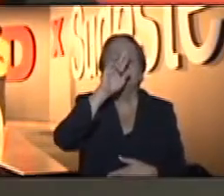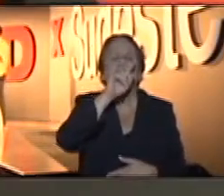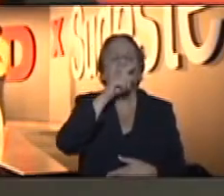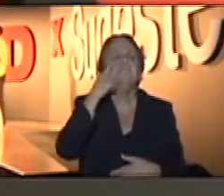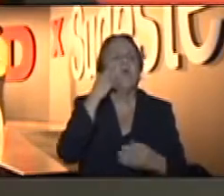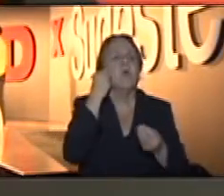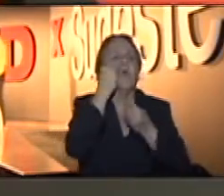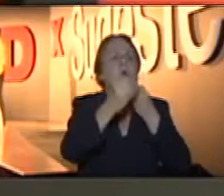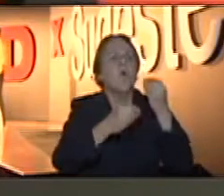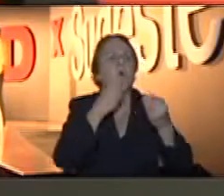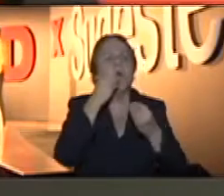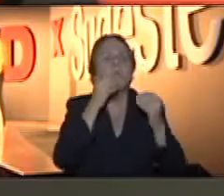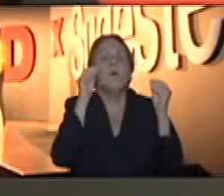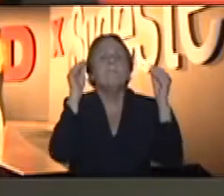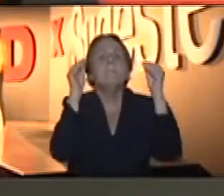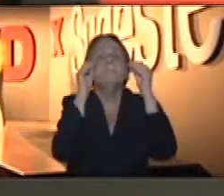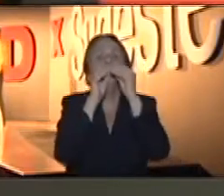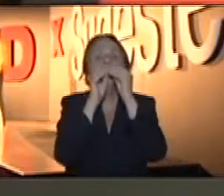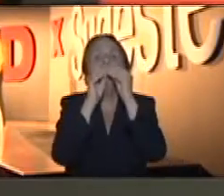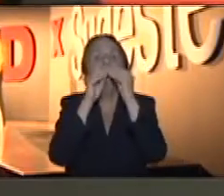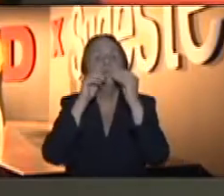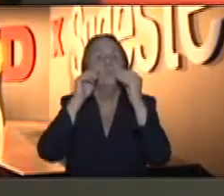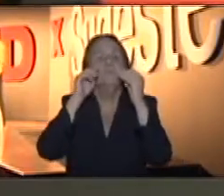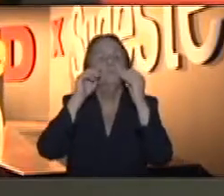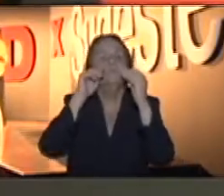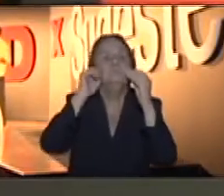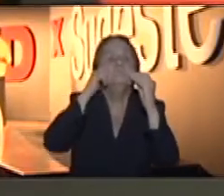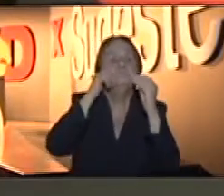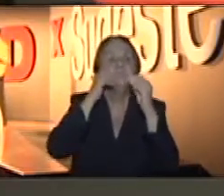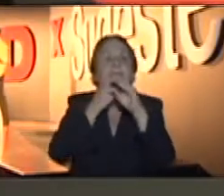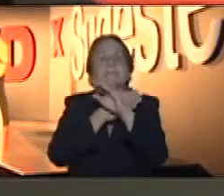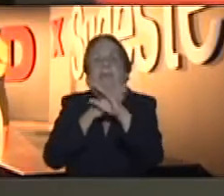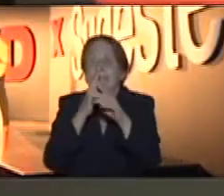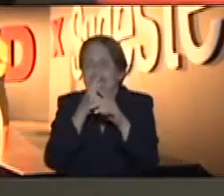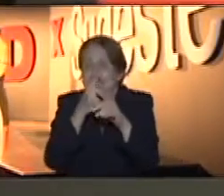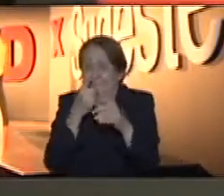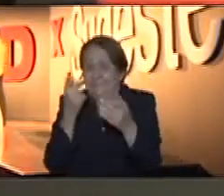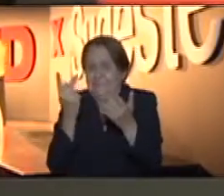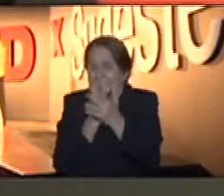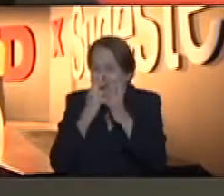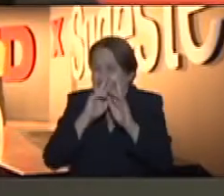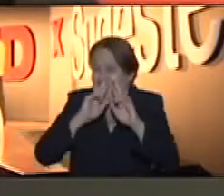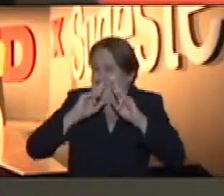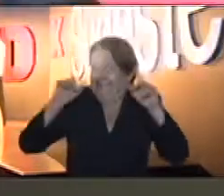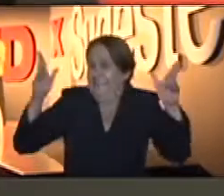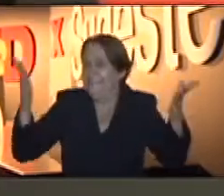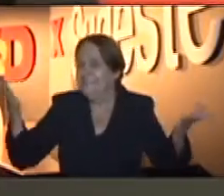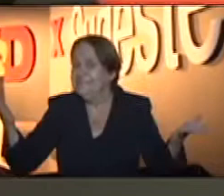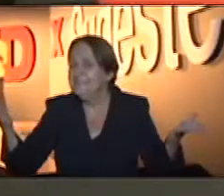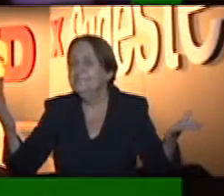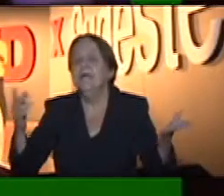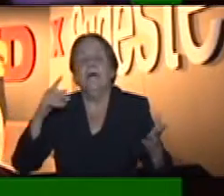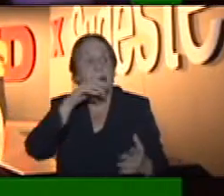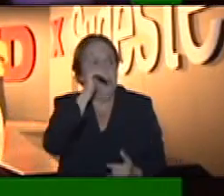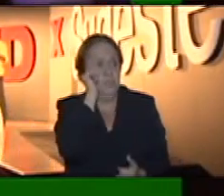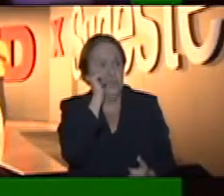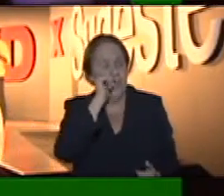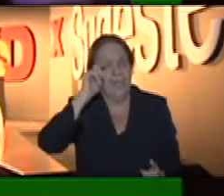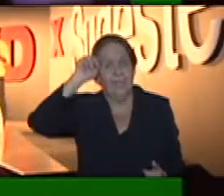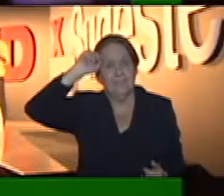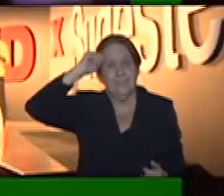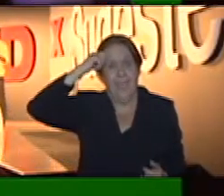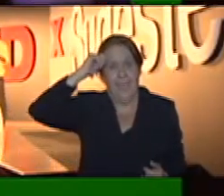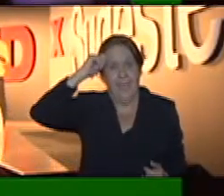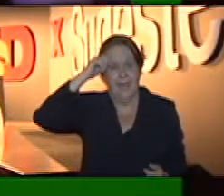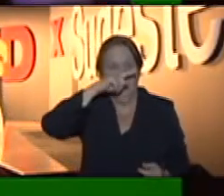interracial da história da televisão americana quebra de paradigma uma mulher negra em